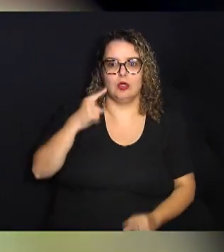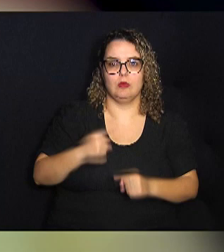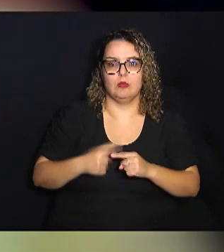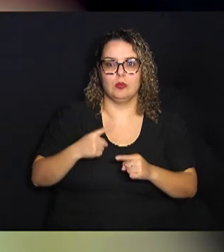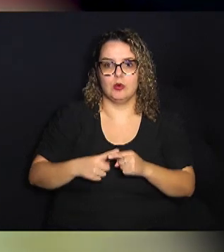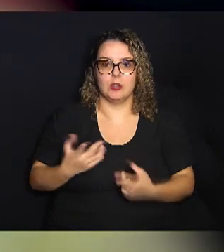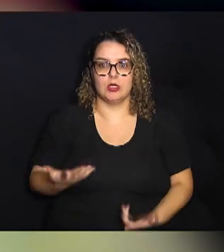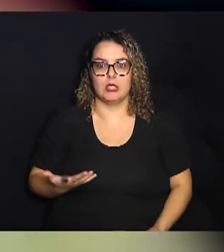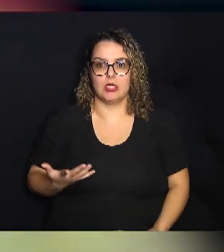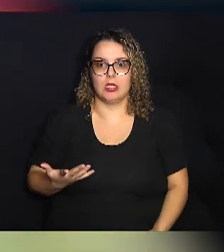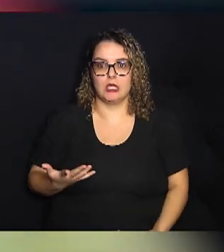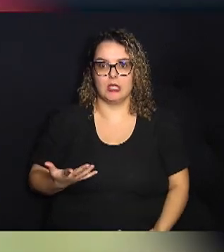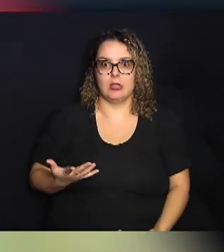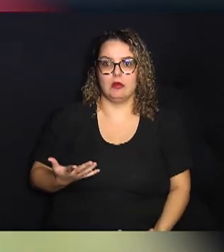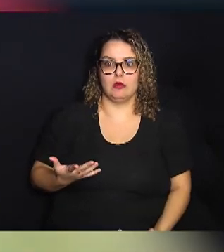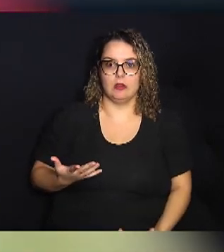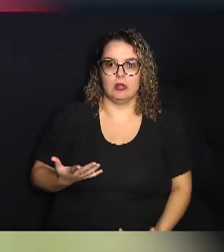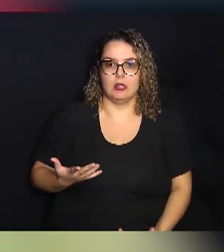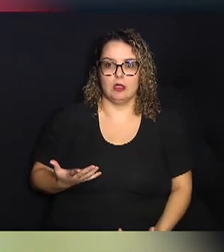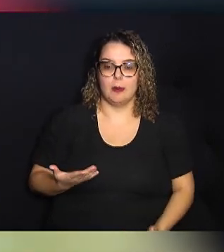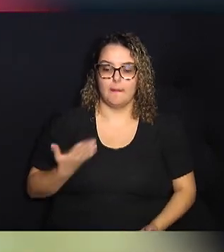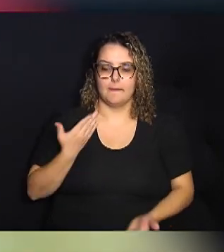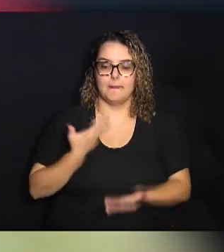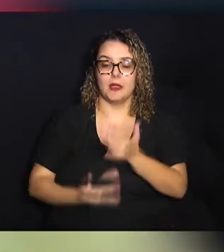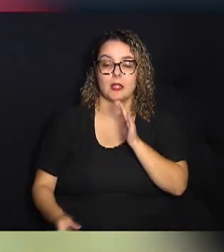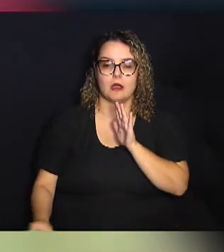de você perder a sua identidade.